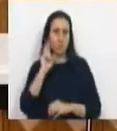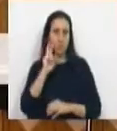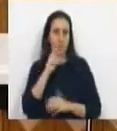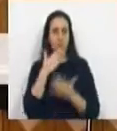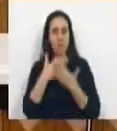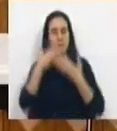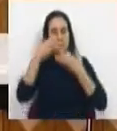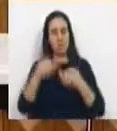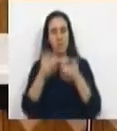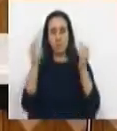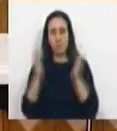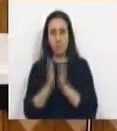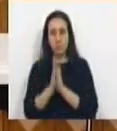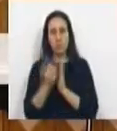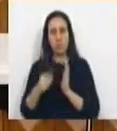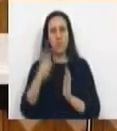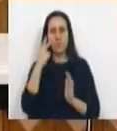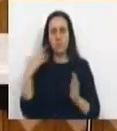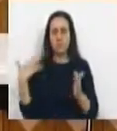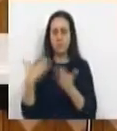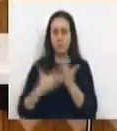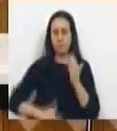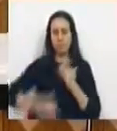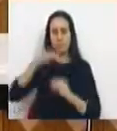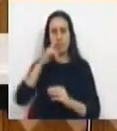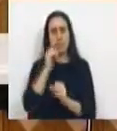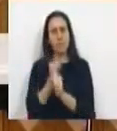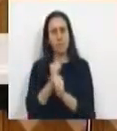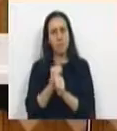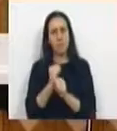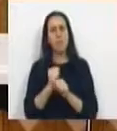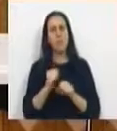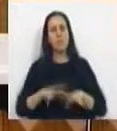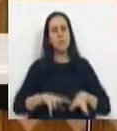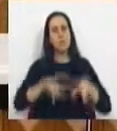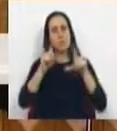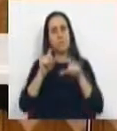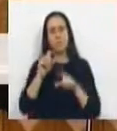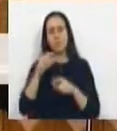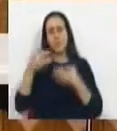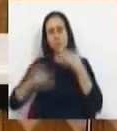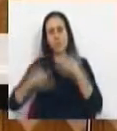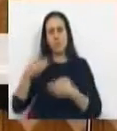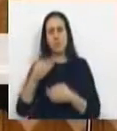defesa da dignidade de todos aqueles que têm uma vida inteira de trabalho e uma medida de progresso e justiça social.